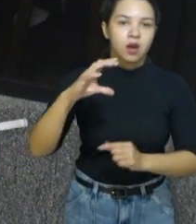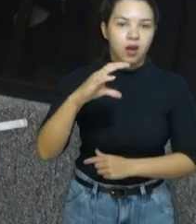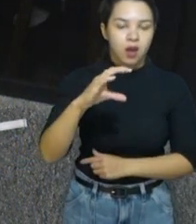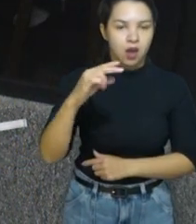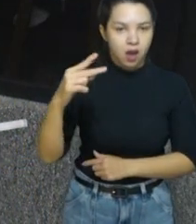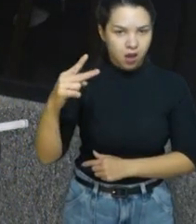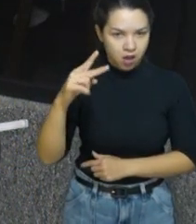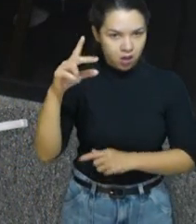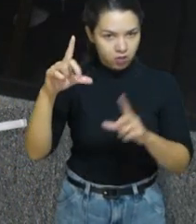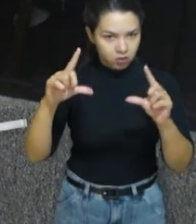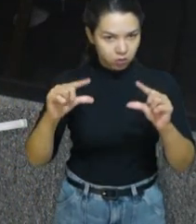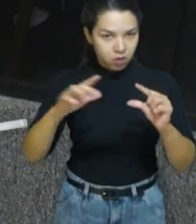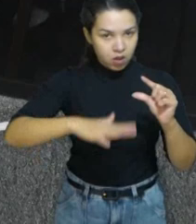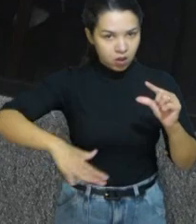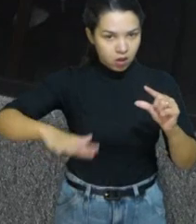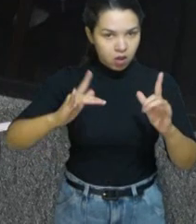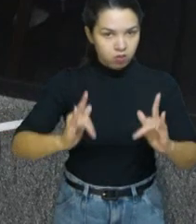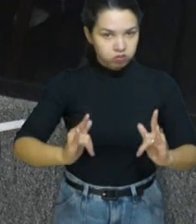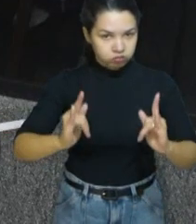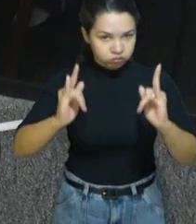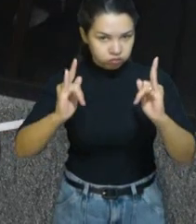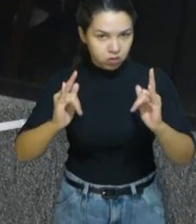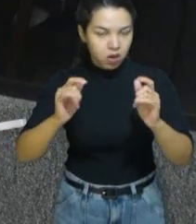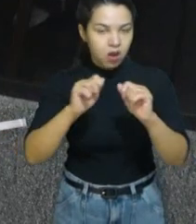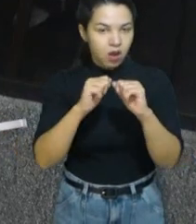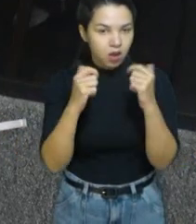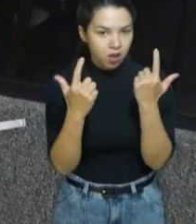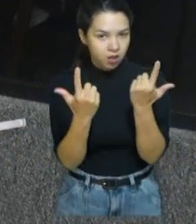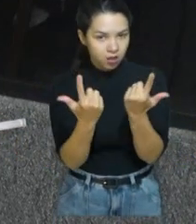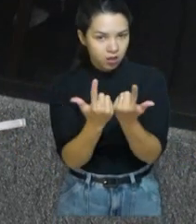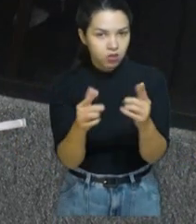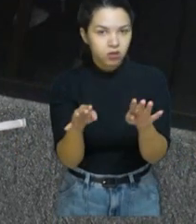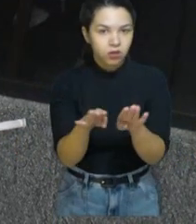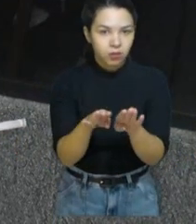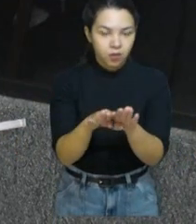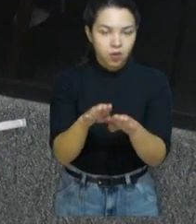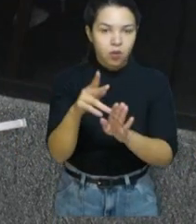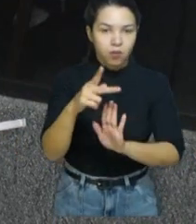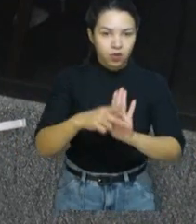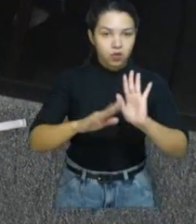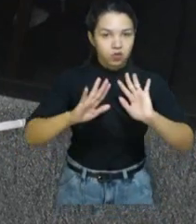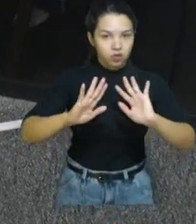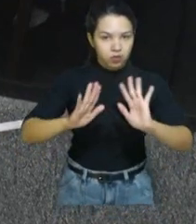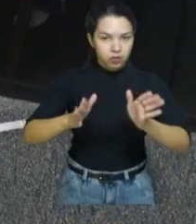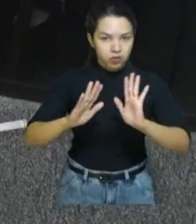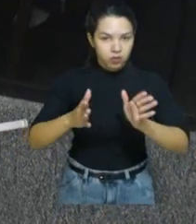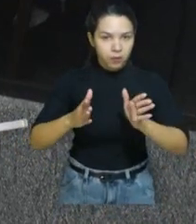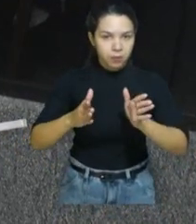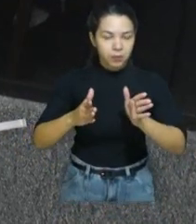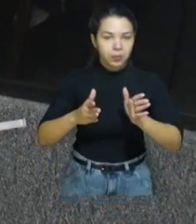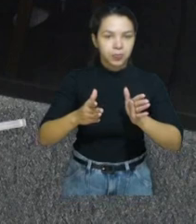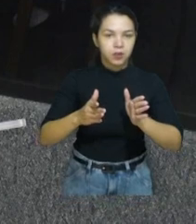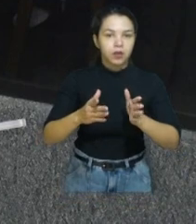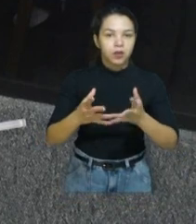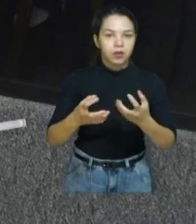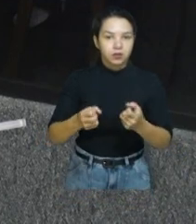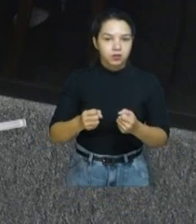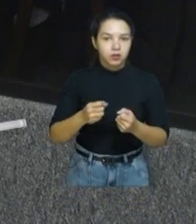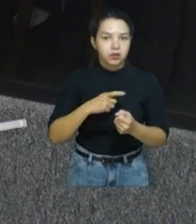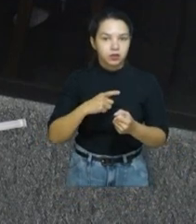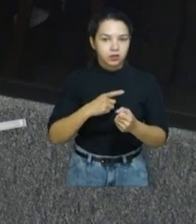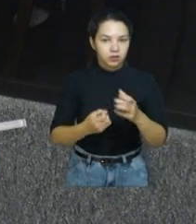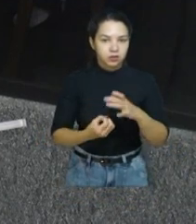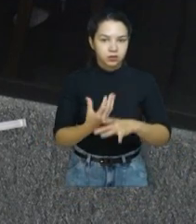dependências dos edifícios da Alesc. E, no âmbito desse projeto, já foram realizadas as medidas de aquisição